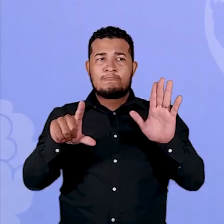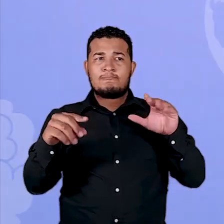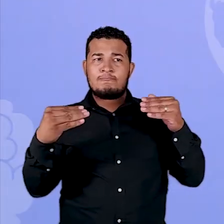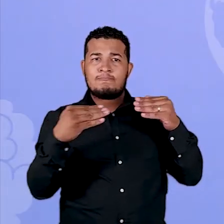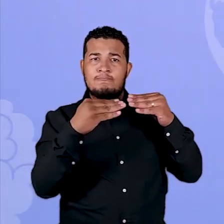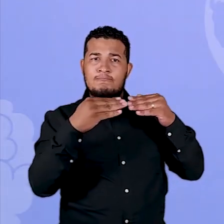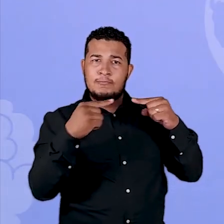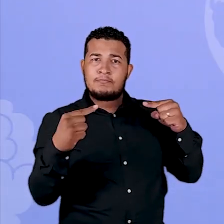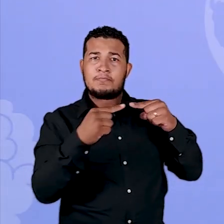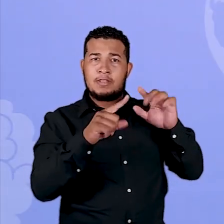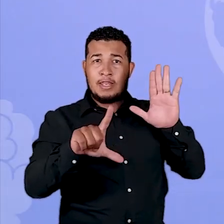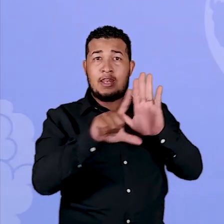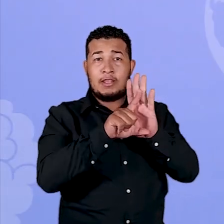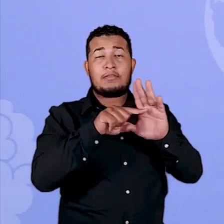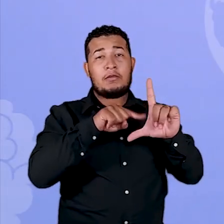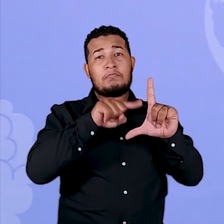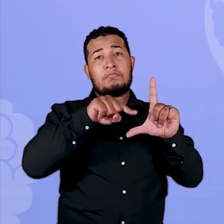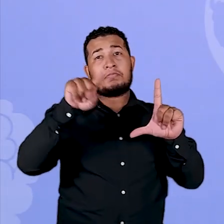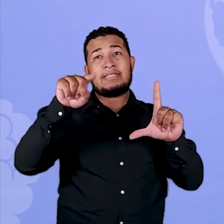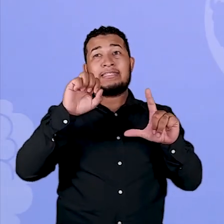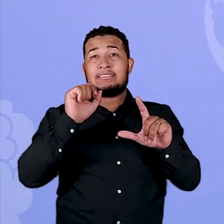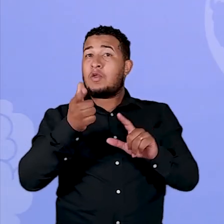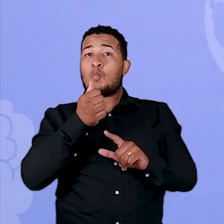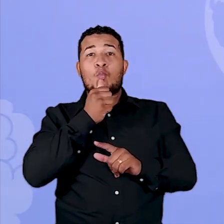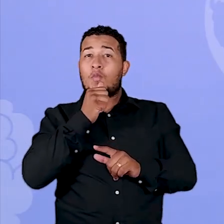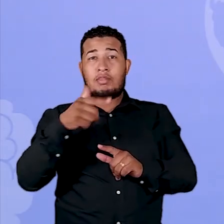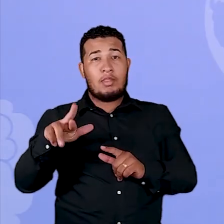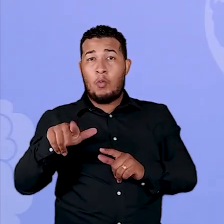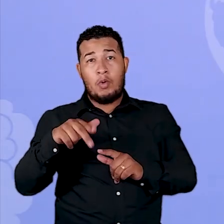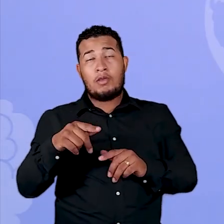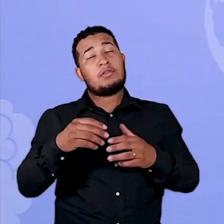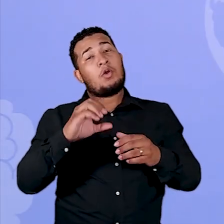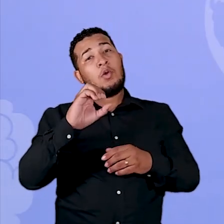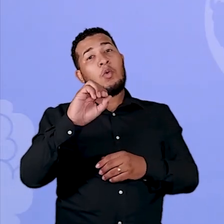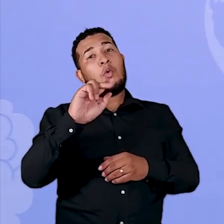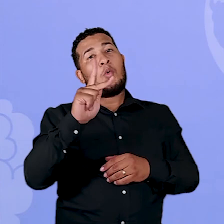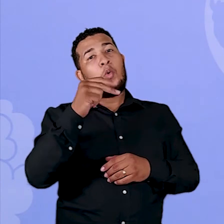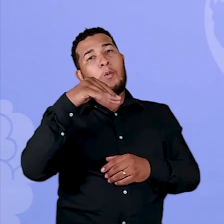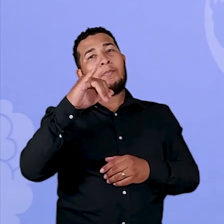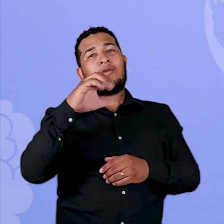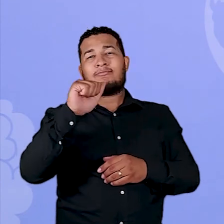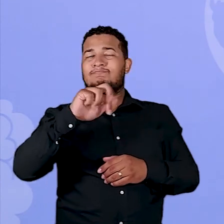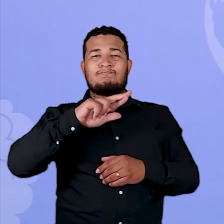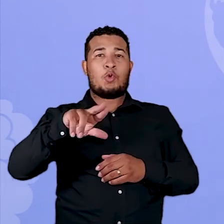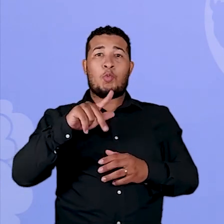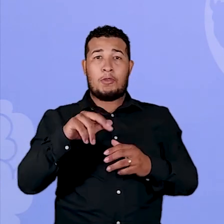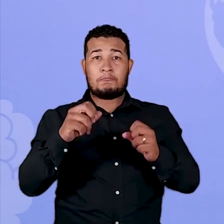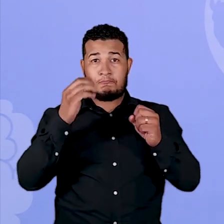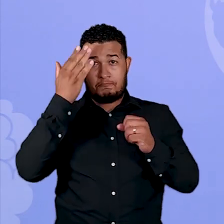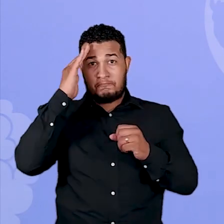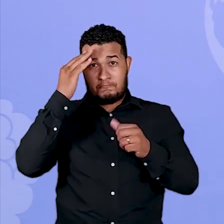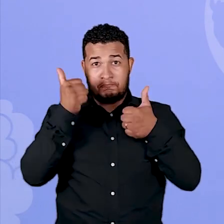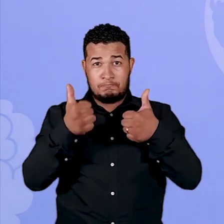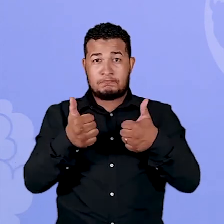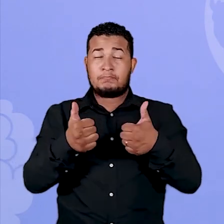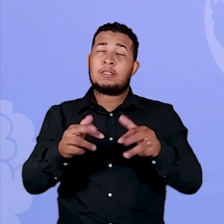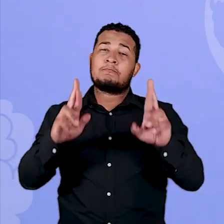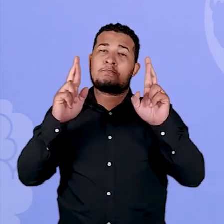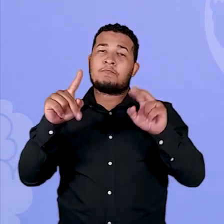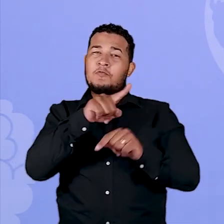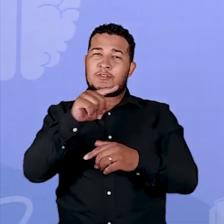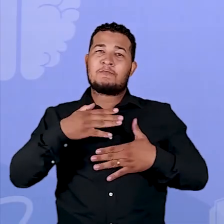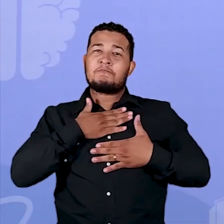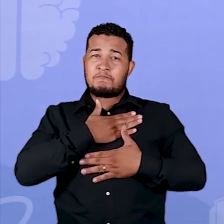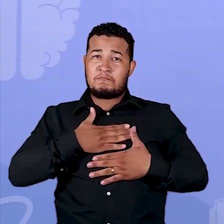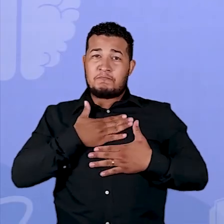ômicas. Se obedece à primeira lei de Ohm, a gente fala que é curva ômica. Se não obedece à primeira lei de Ohm, a gente fala que é curvas não ômicas.